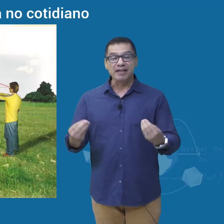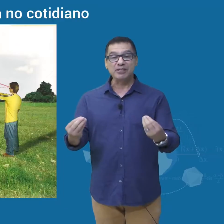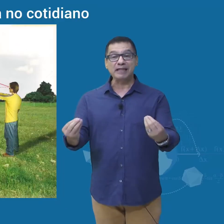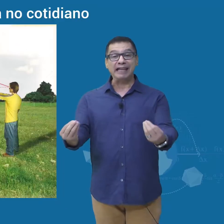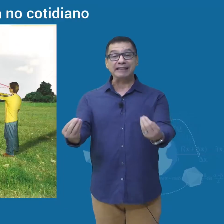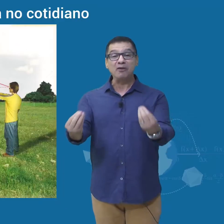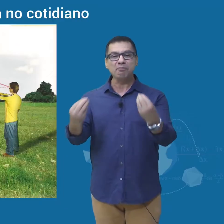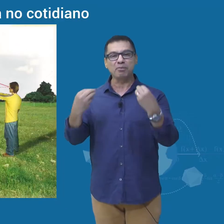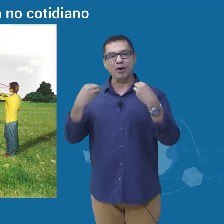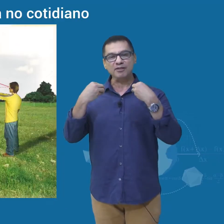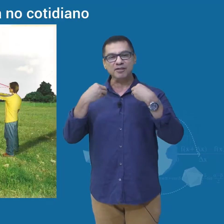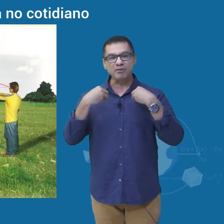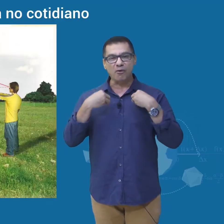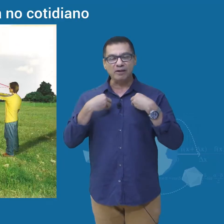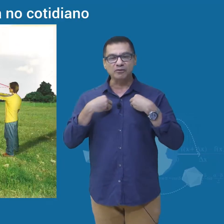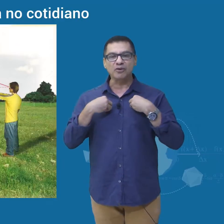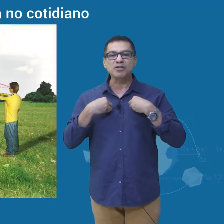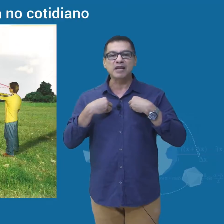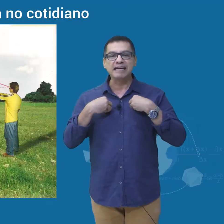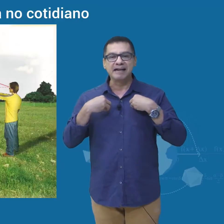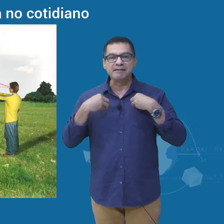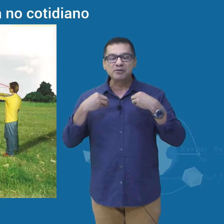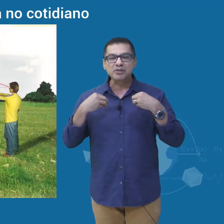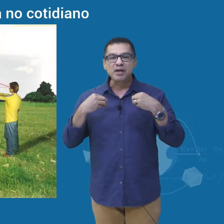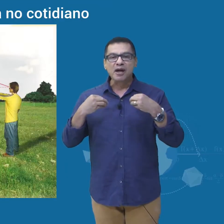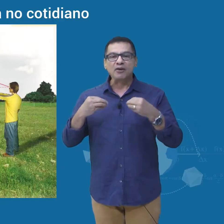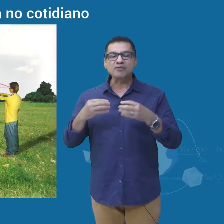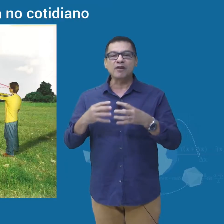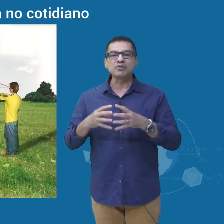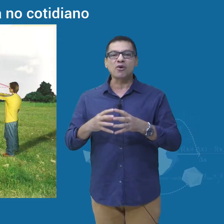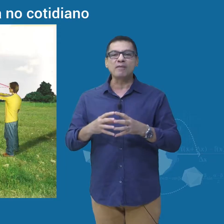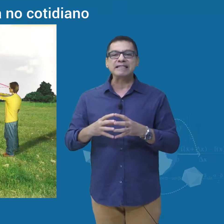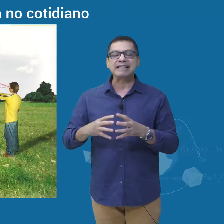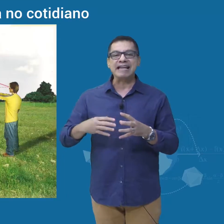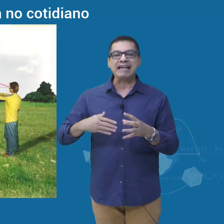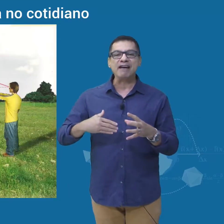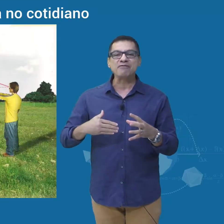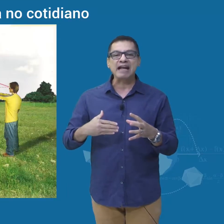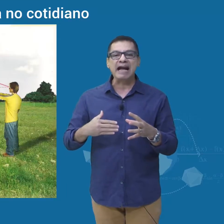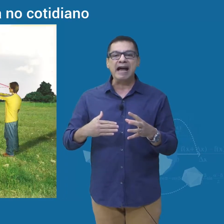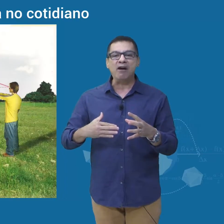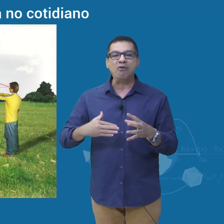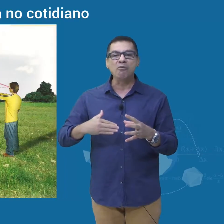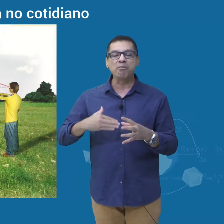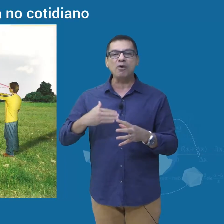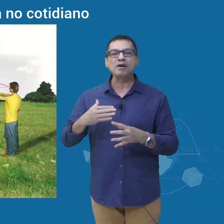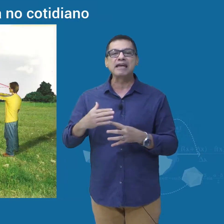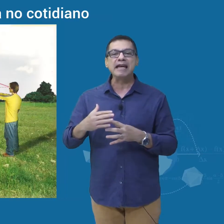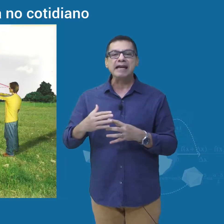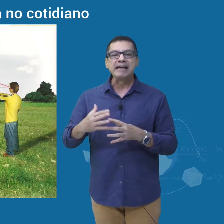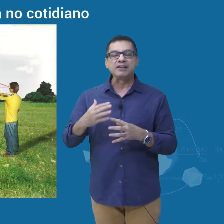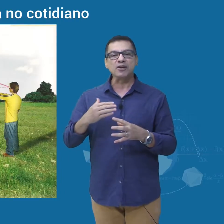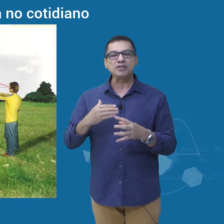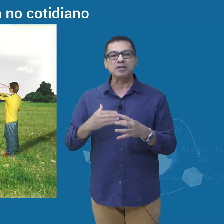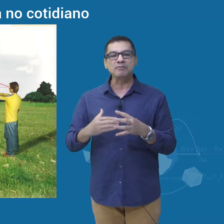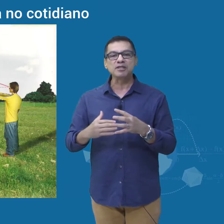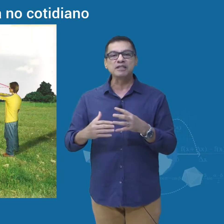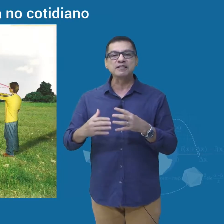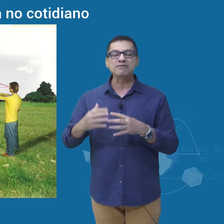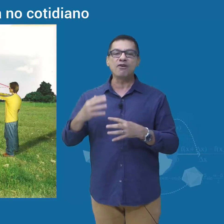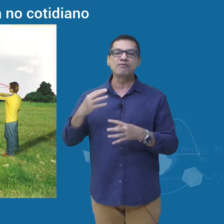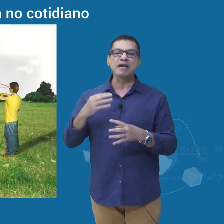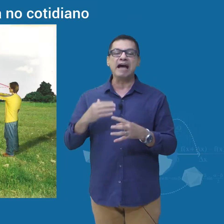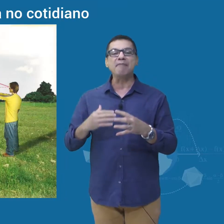trigonométrico está tão próximo quanto nós queiramos, nós vamos começar a navegar o porquê que nós temos